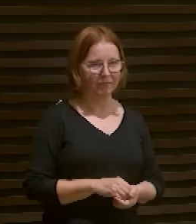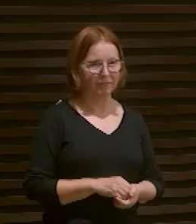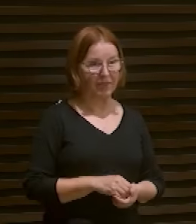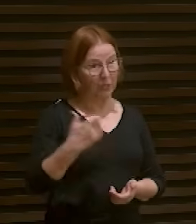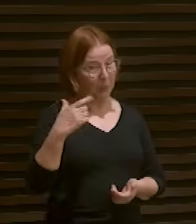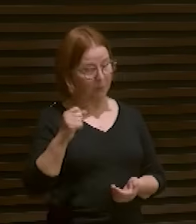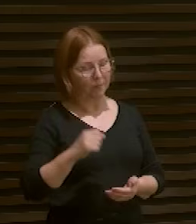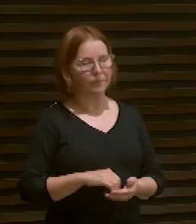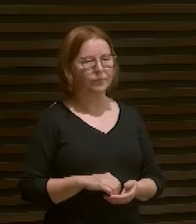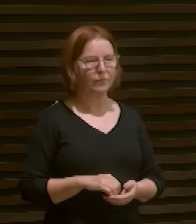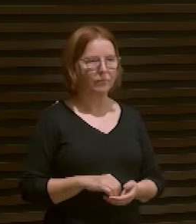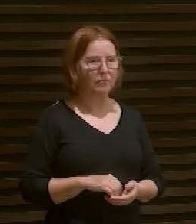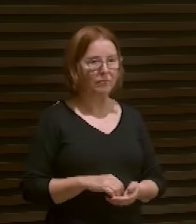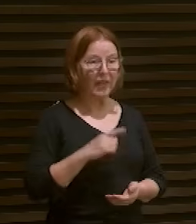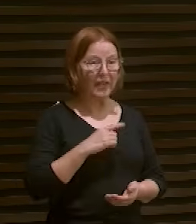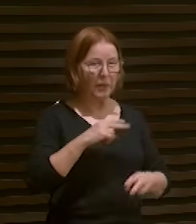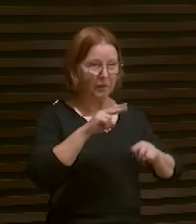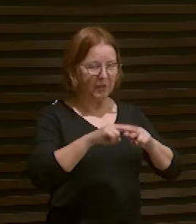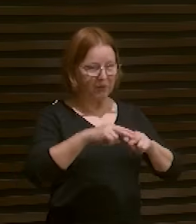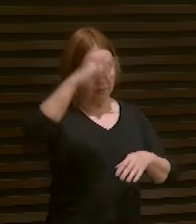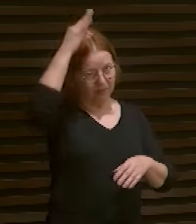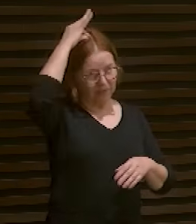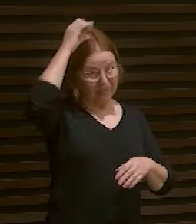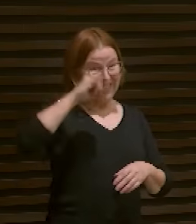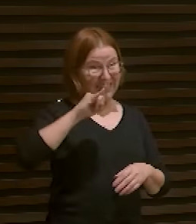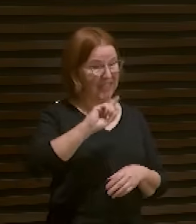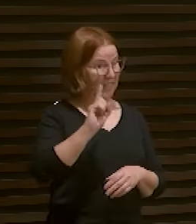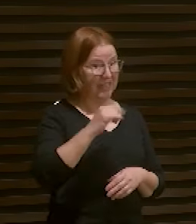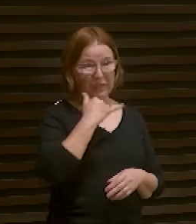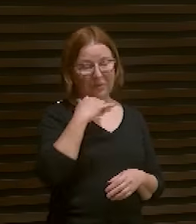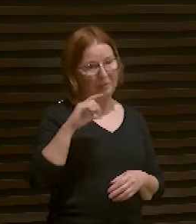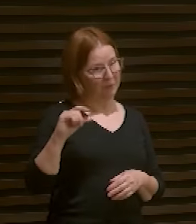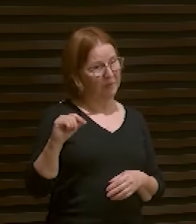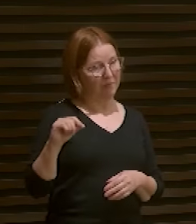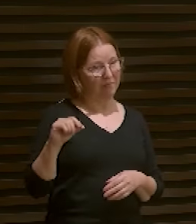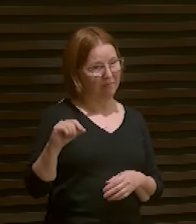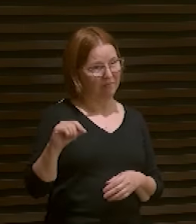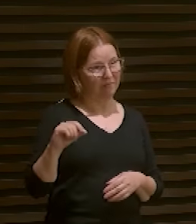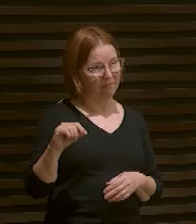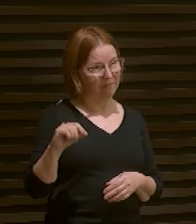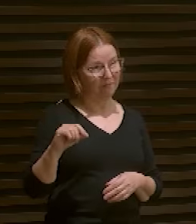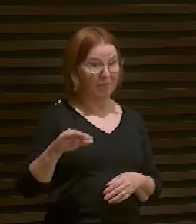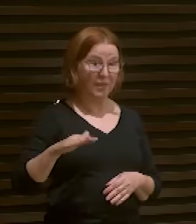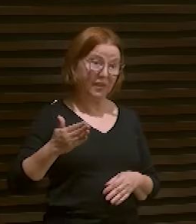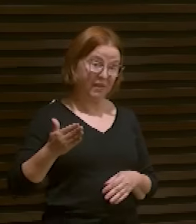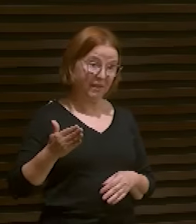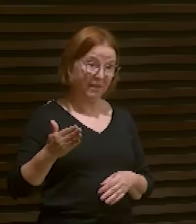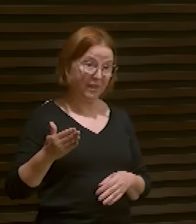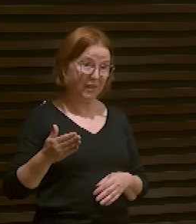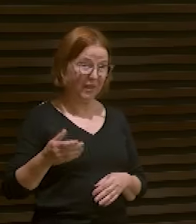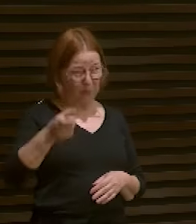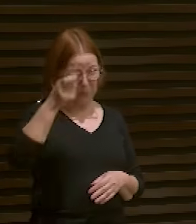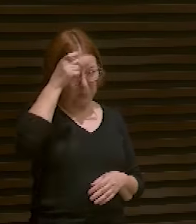Há uma prisão espiritual quando retemos o perdão, aí a gente abre brecha para o inimigo